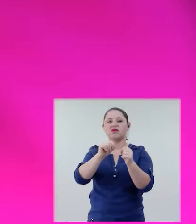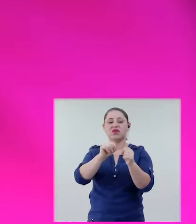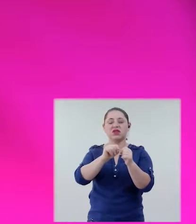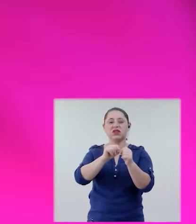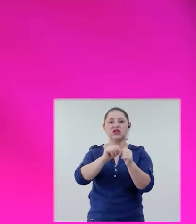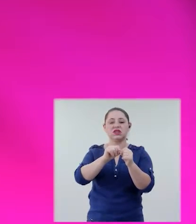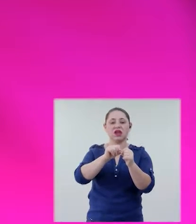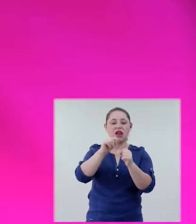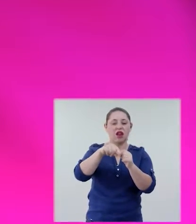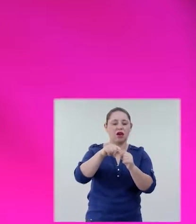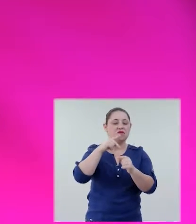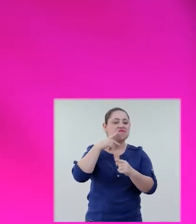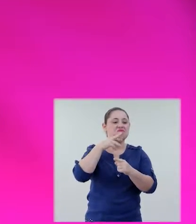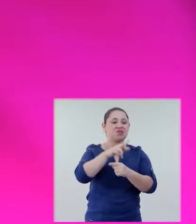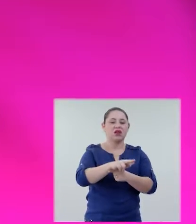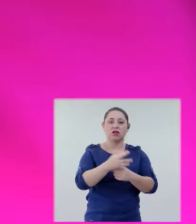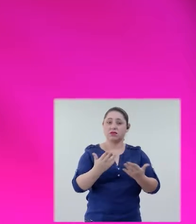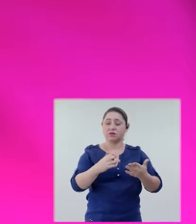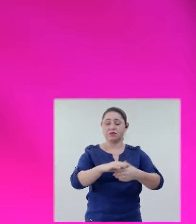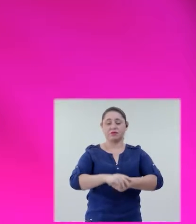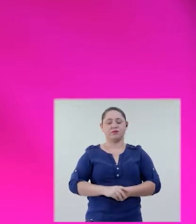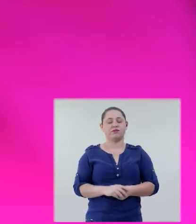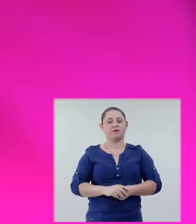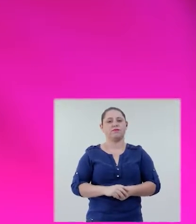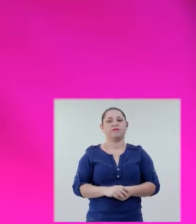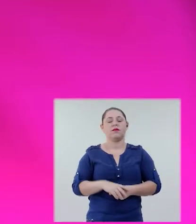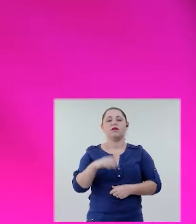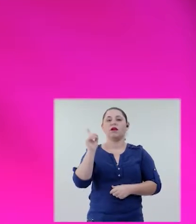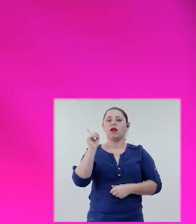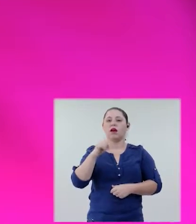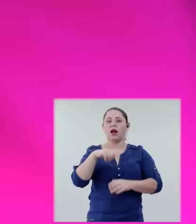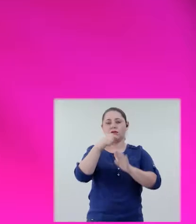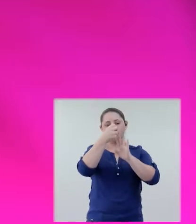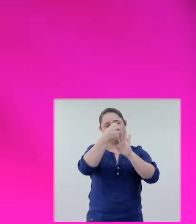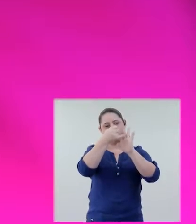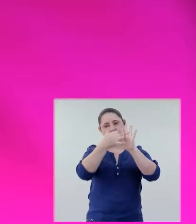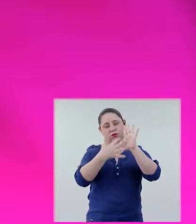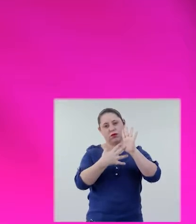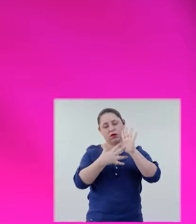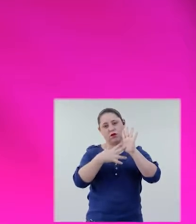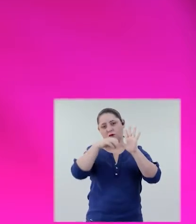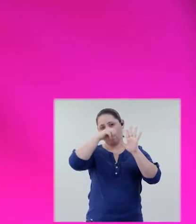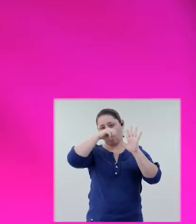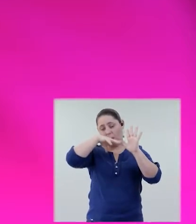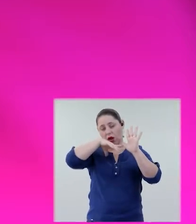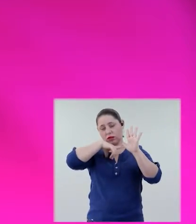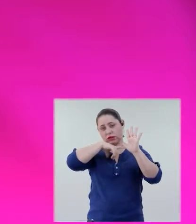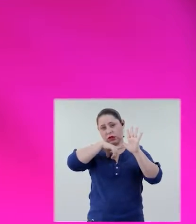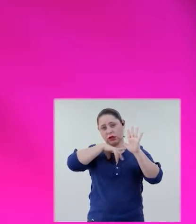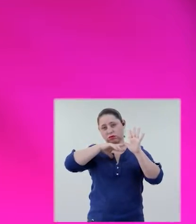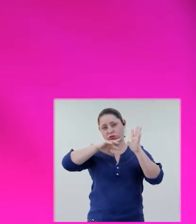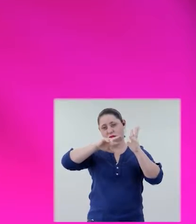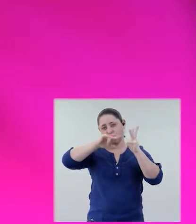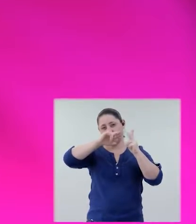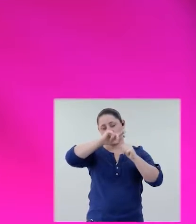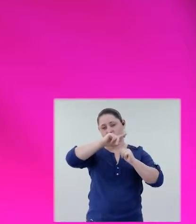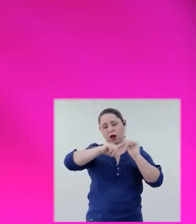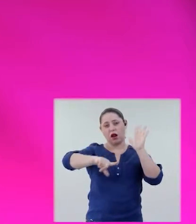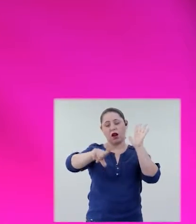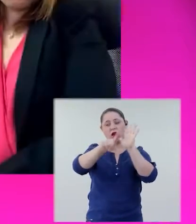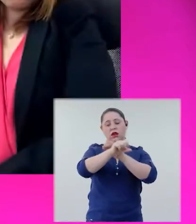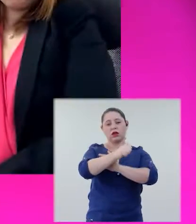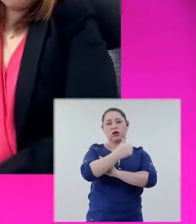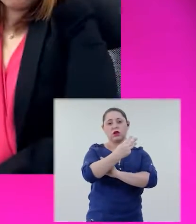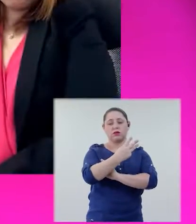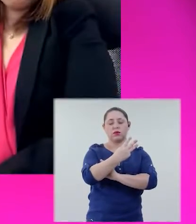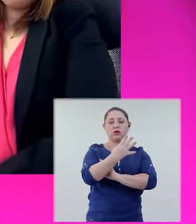acaba revitimizando essa criança. Então, esses são os tipos de violência que estão contemplados